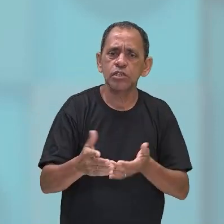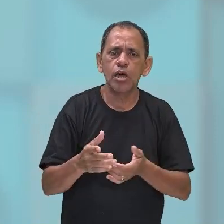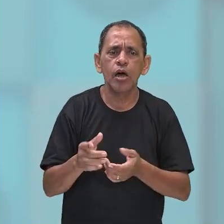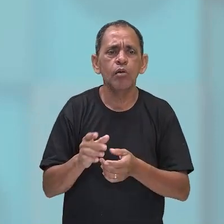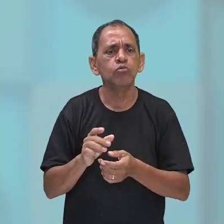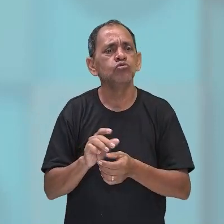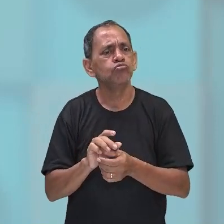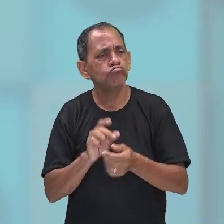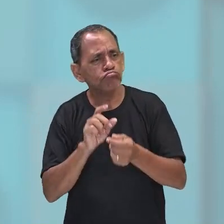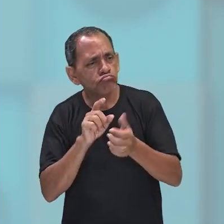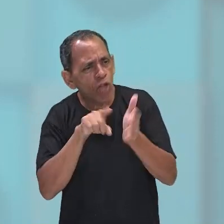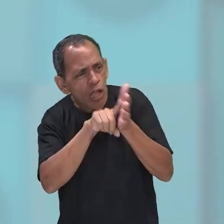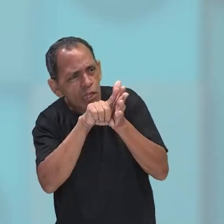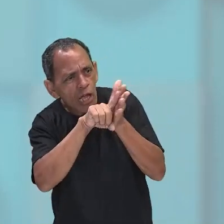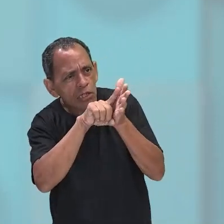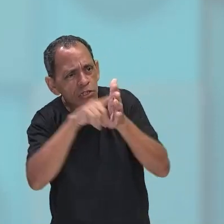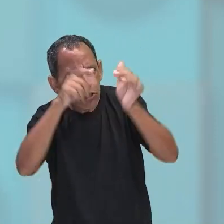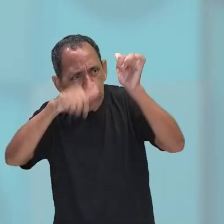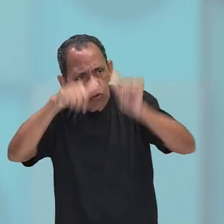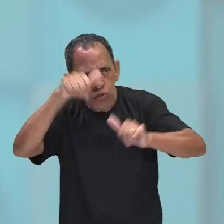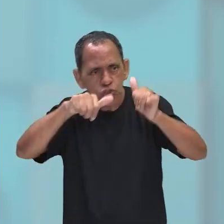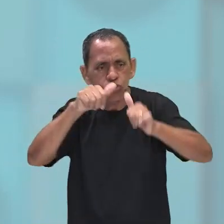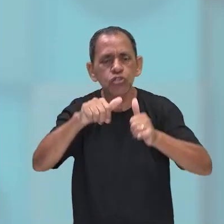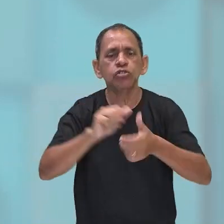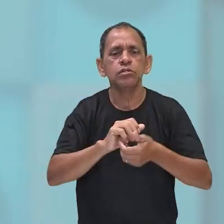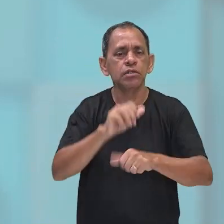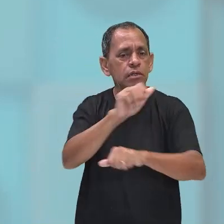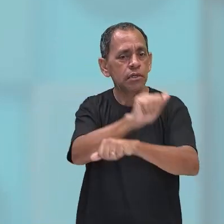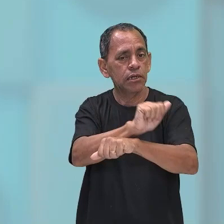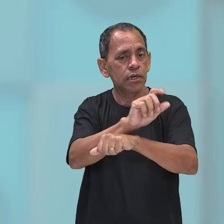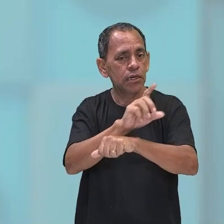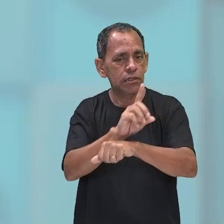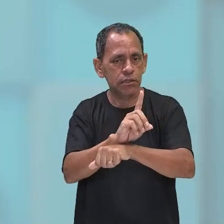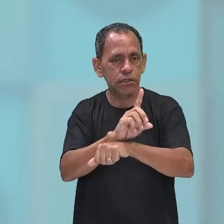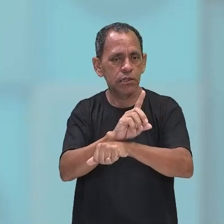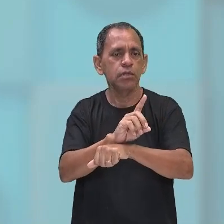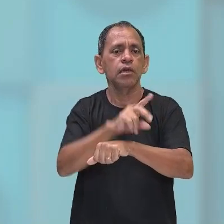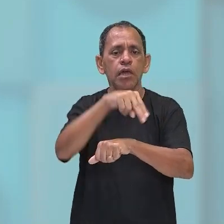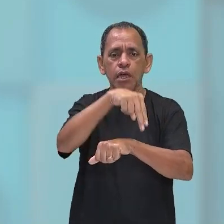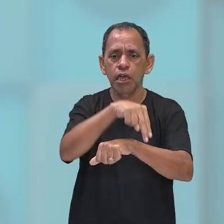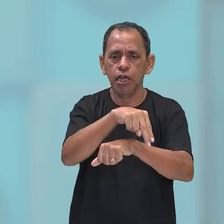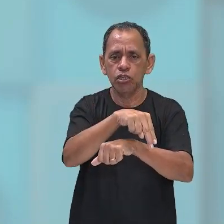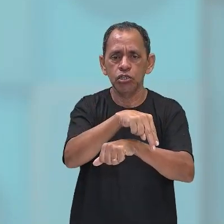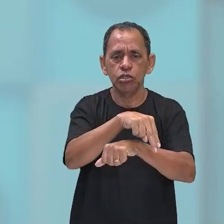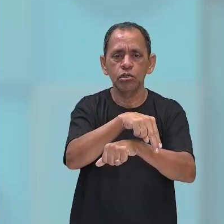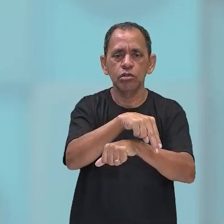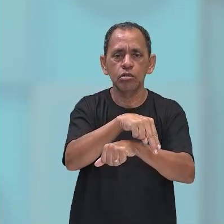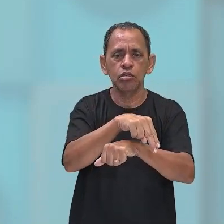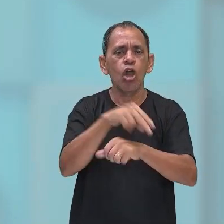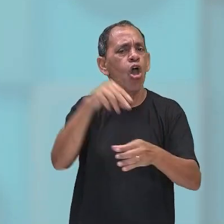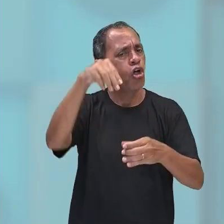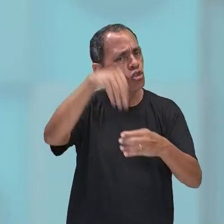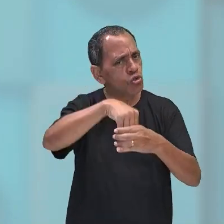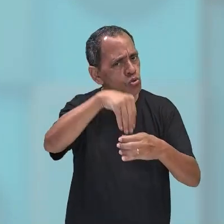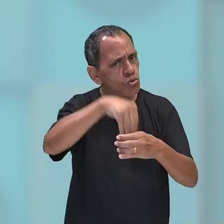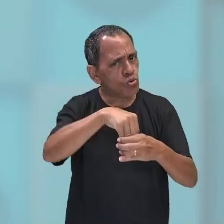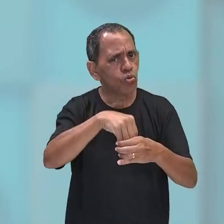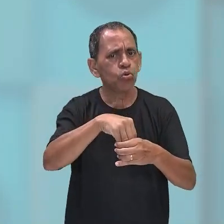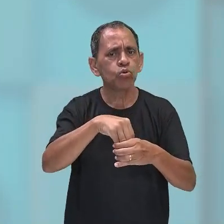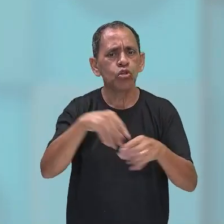o adjunto adnominal, o termo que se relaciona ao substantivo, ao núcleo,